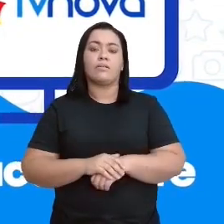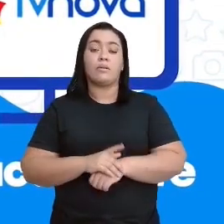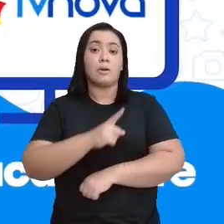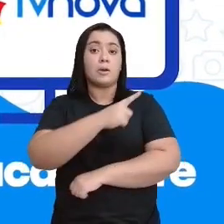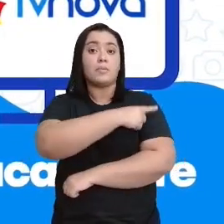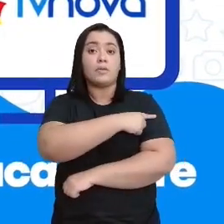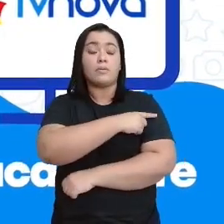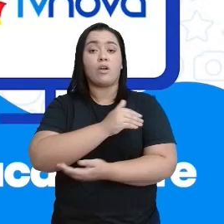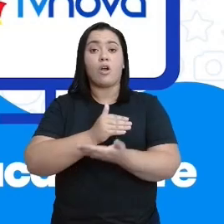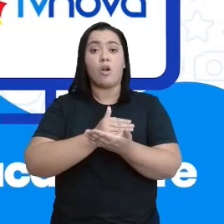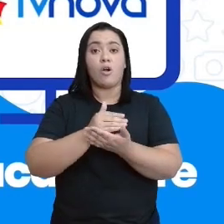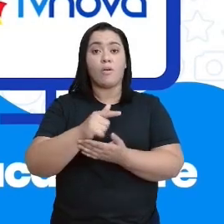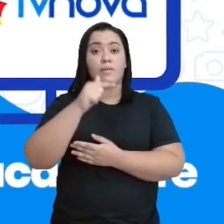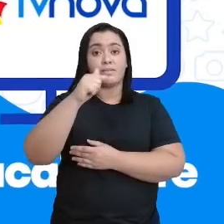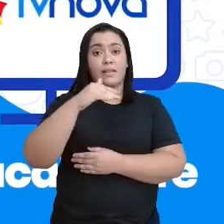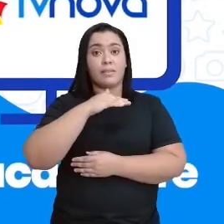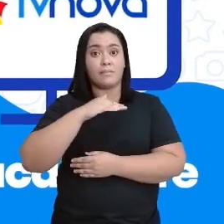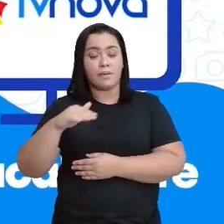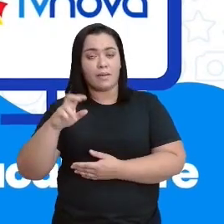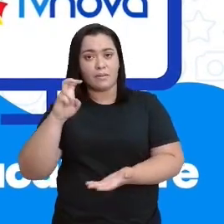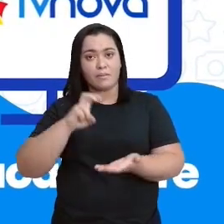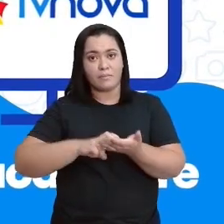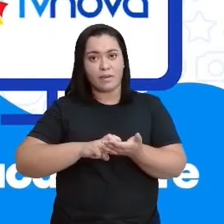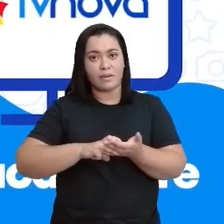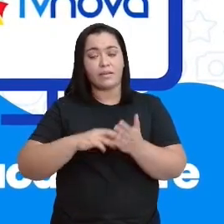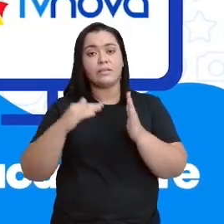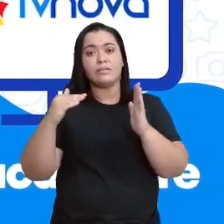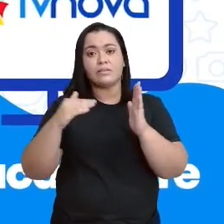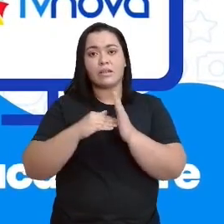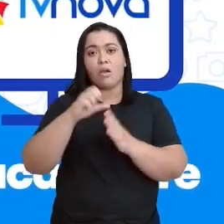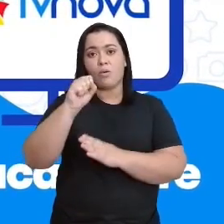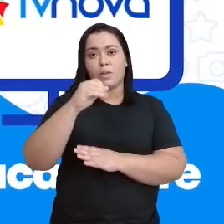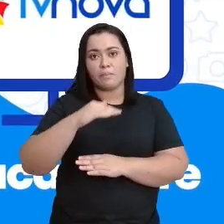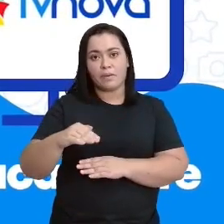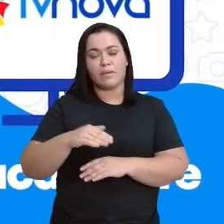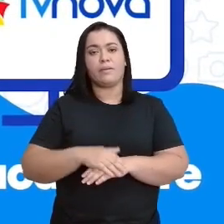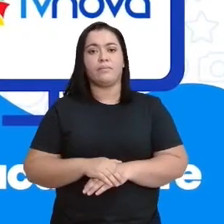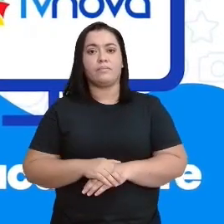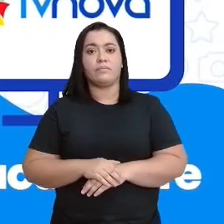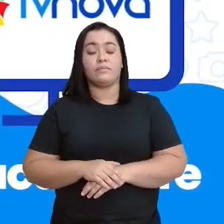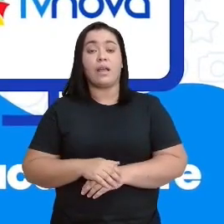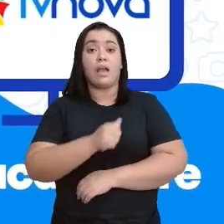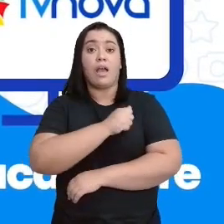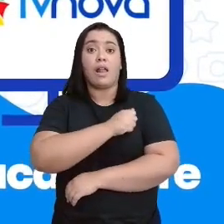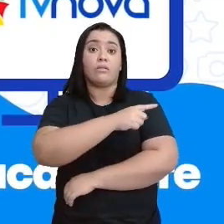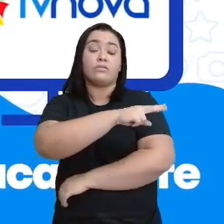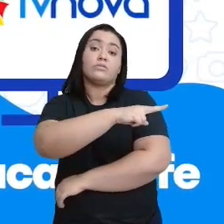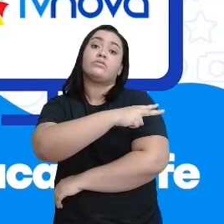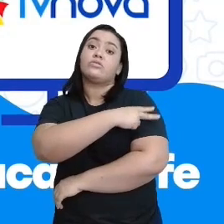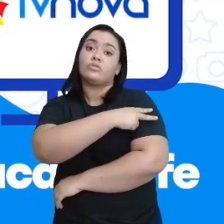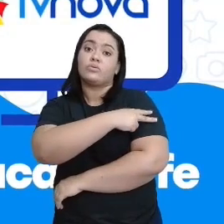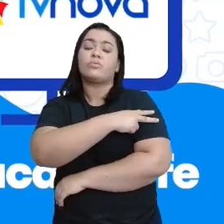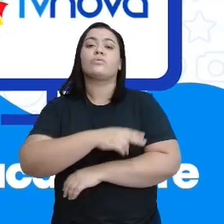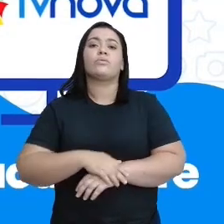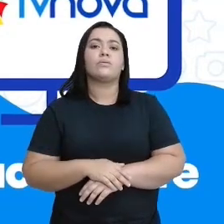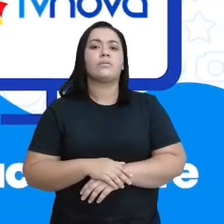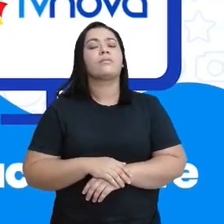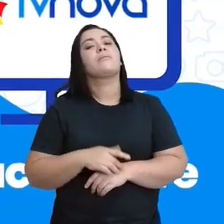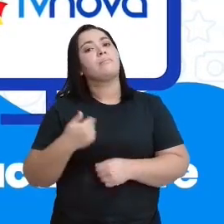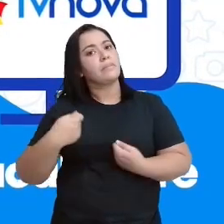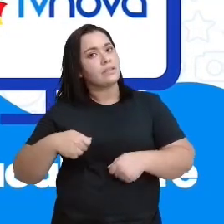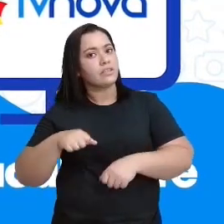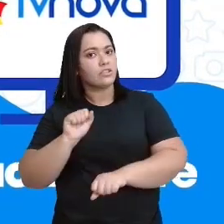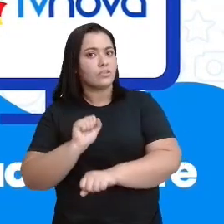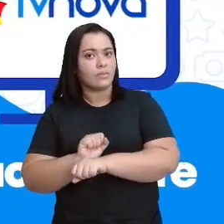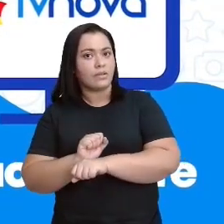primeiro ano começam às 7h30 da manhã e seguem até às 8h30. Já os estudantes do segundo ano precisam estar a postos